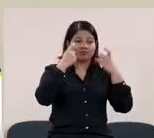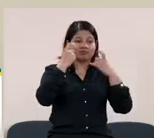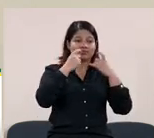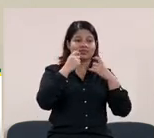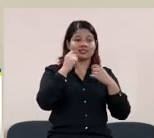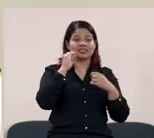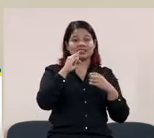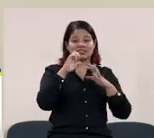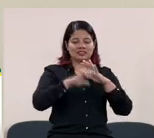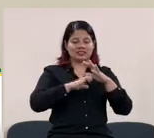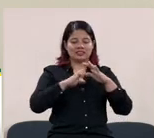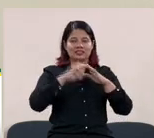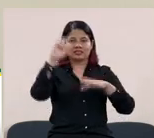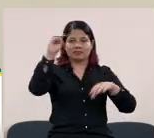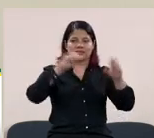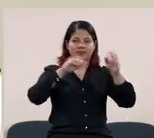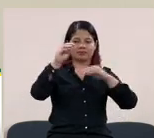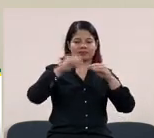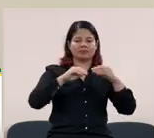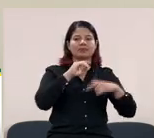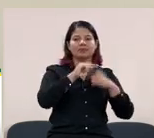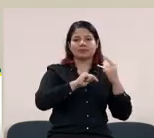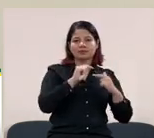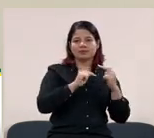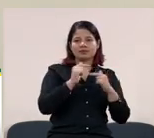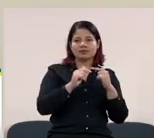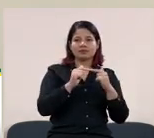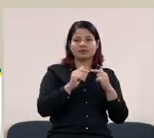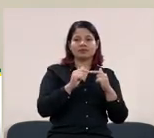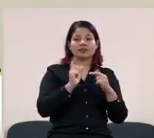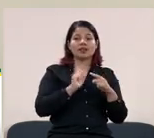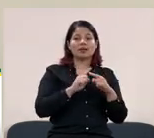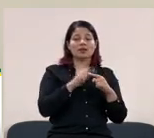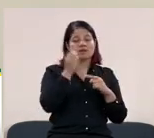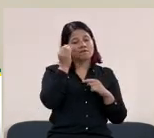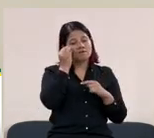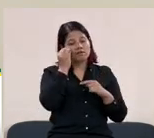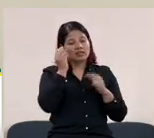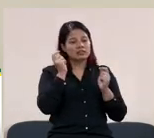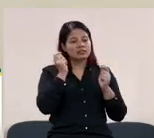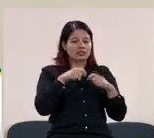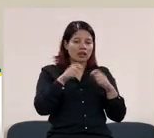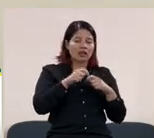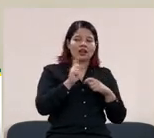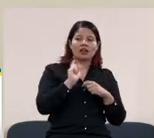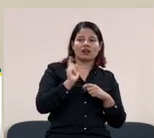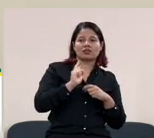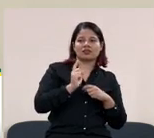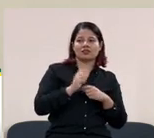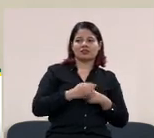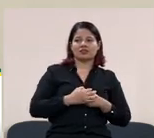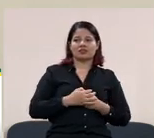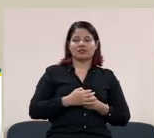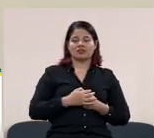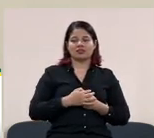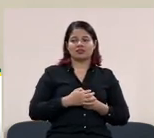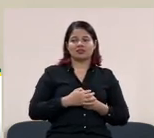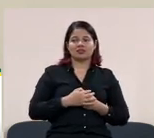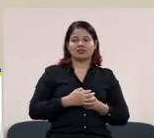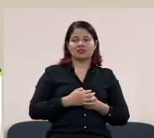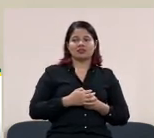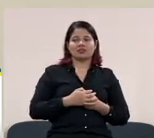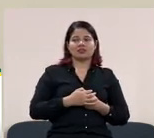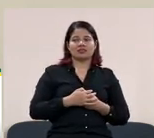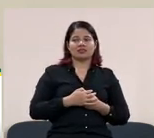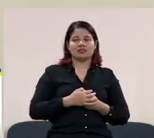dos empresários, é verificar a viabilidade, se existe viabilidade mesmo, ou se de início dá um tempo para